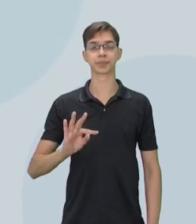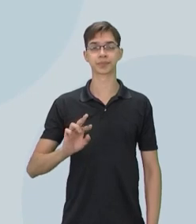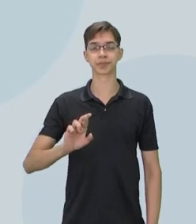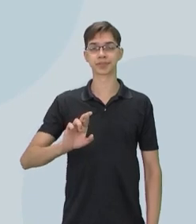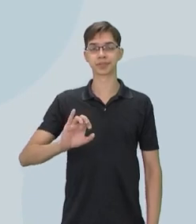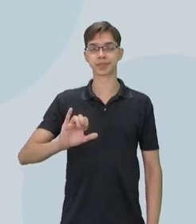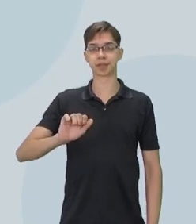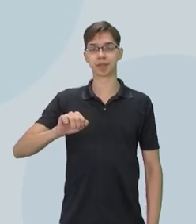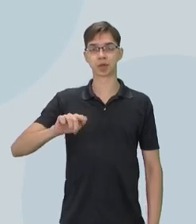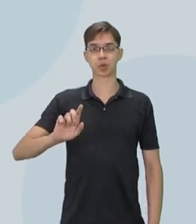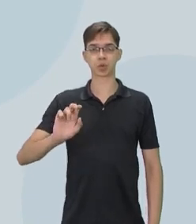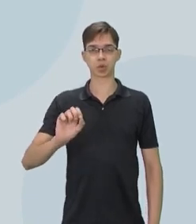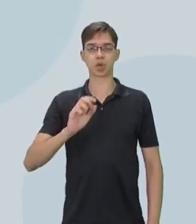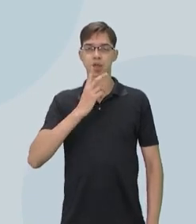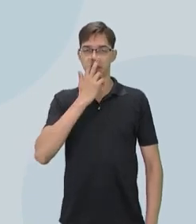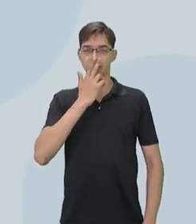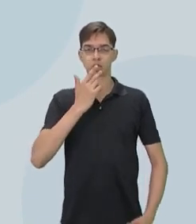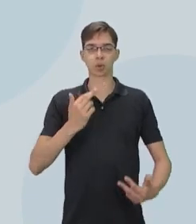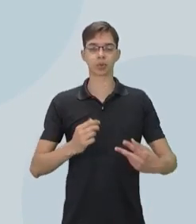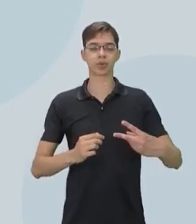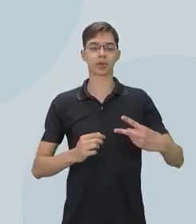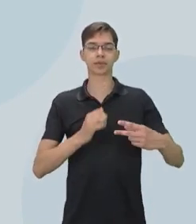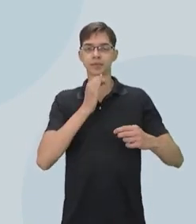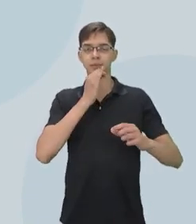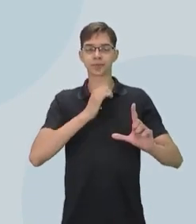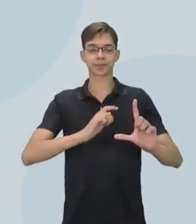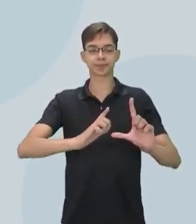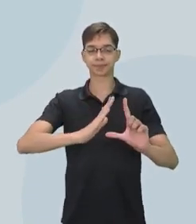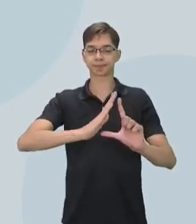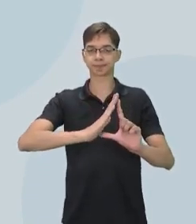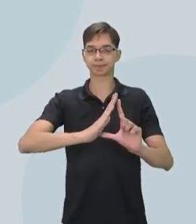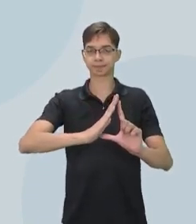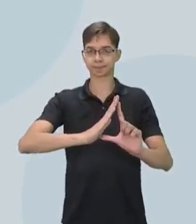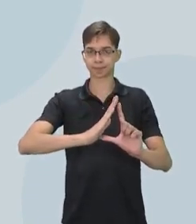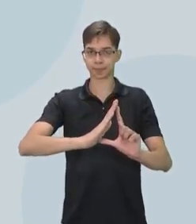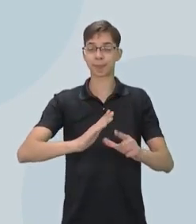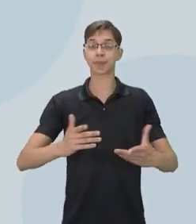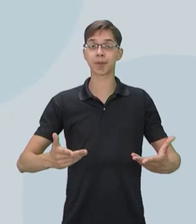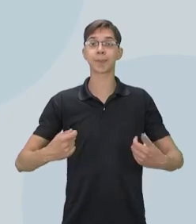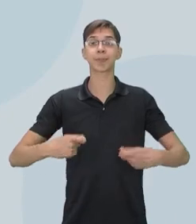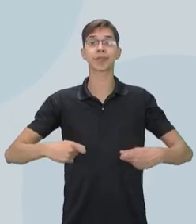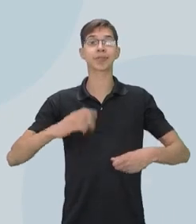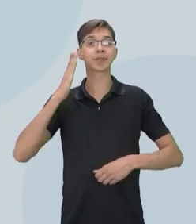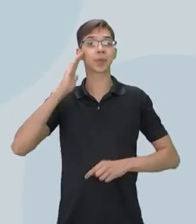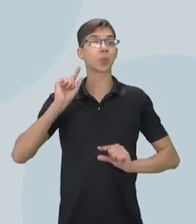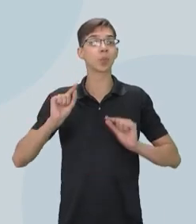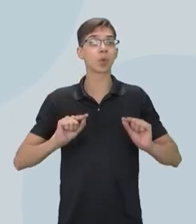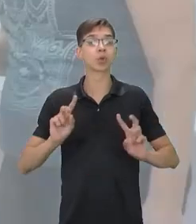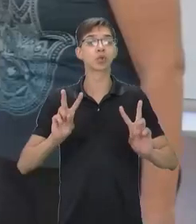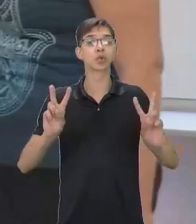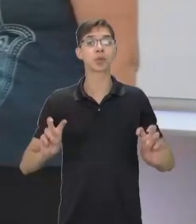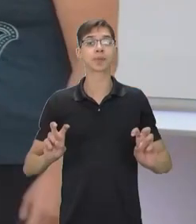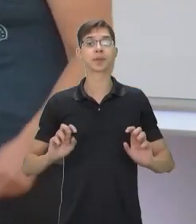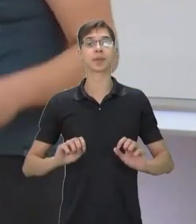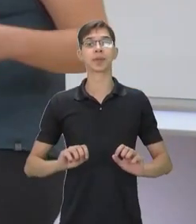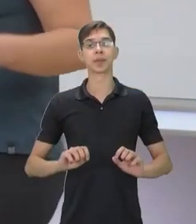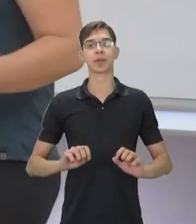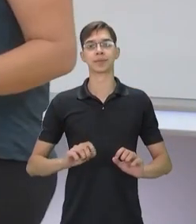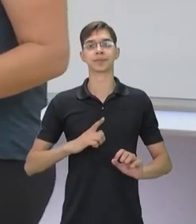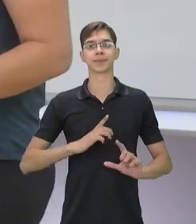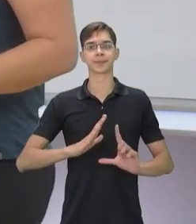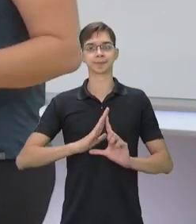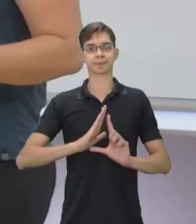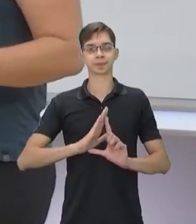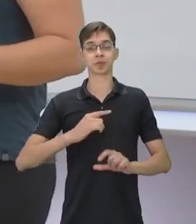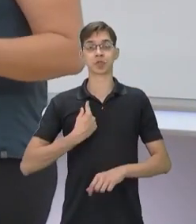contextos. Então, essa habilidade, né, está pedindo para a gente saber as relações métricas do triângulo retângulo. Então, a gente